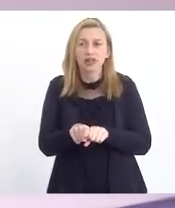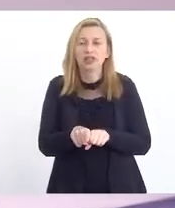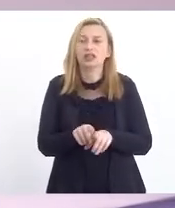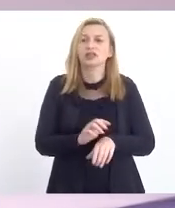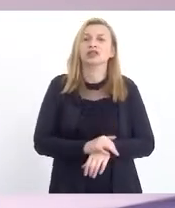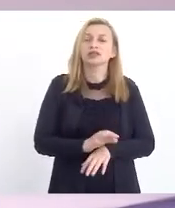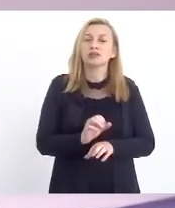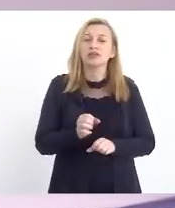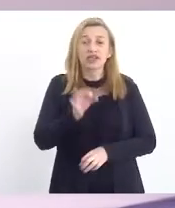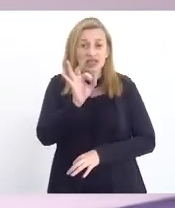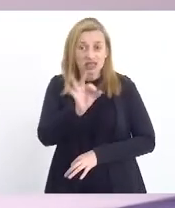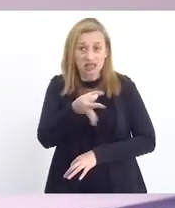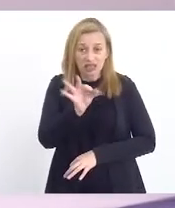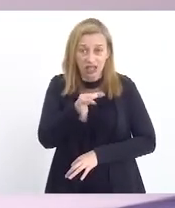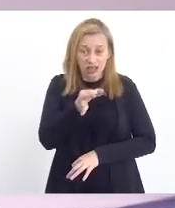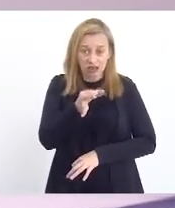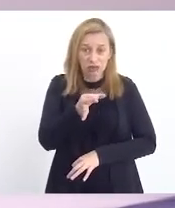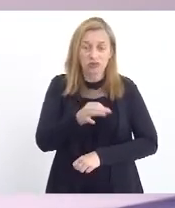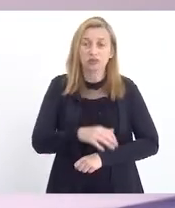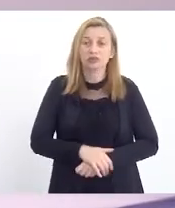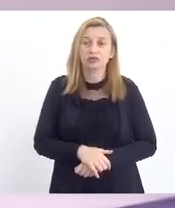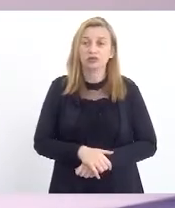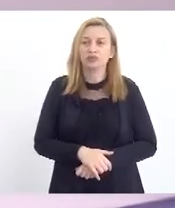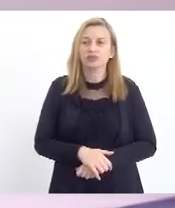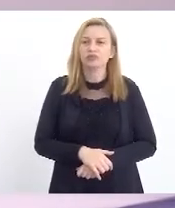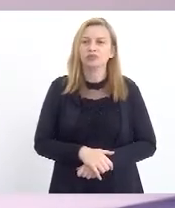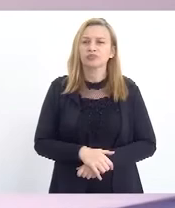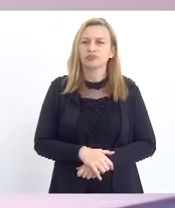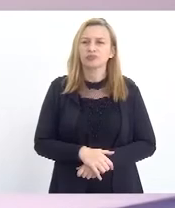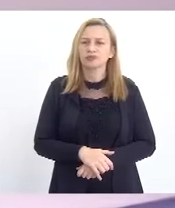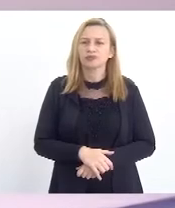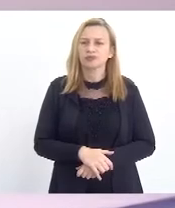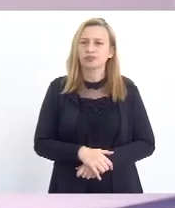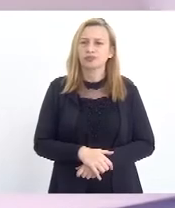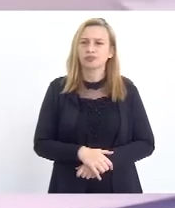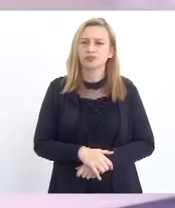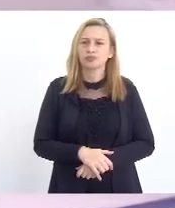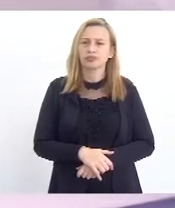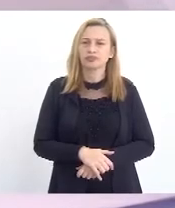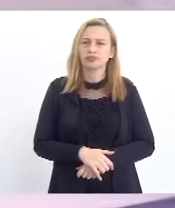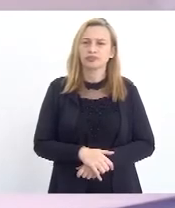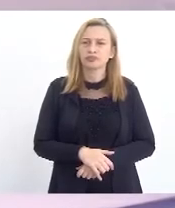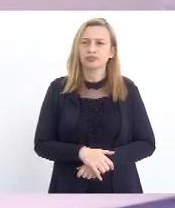que fiquem muito claras as nossas posições, que